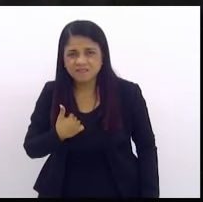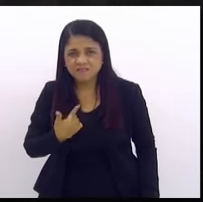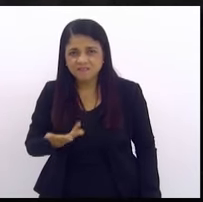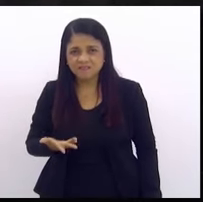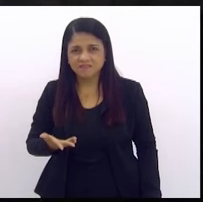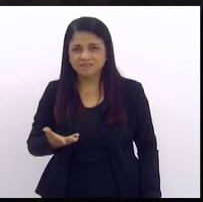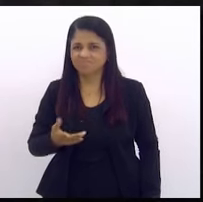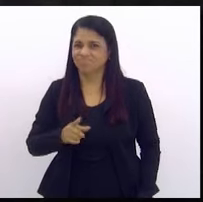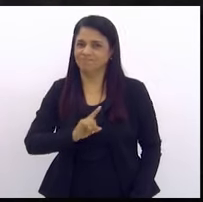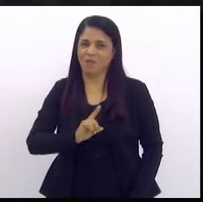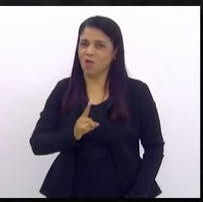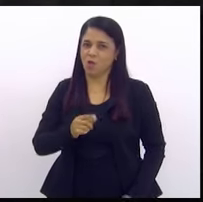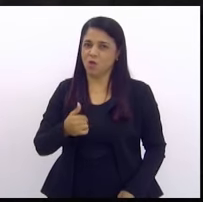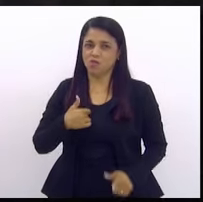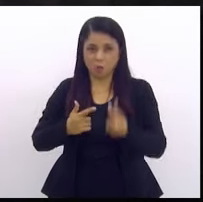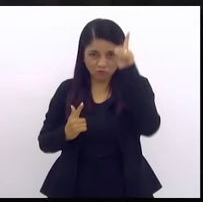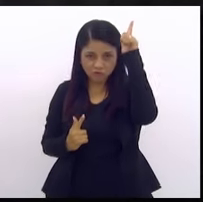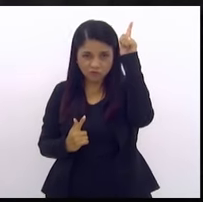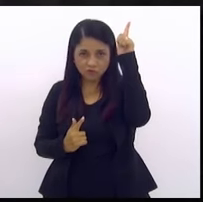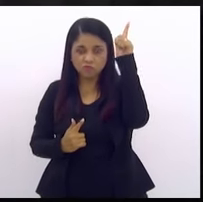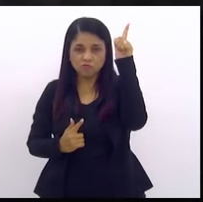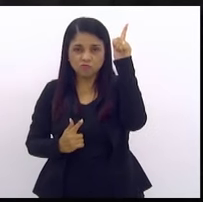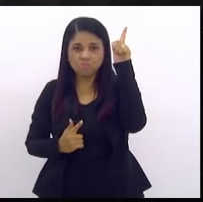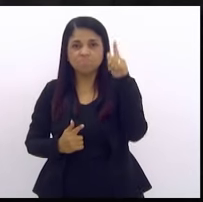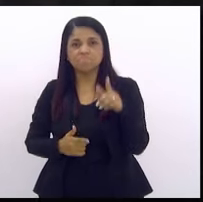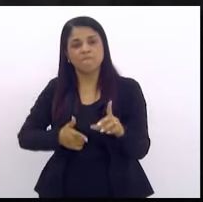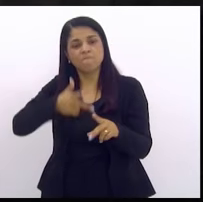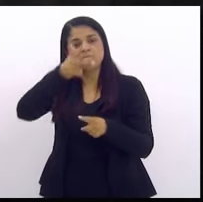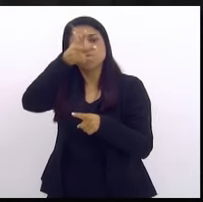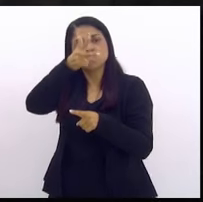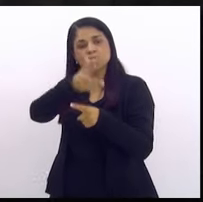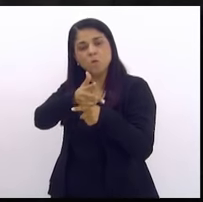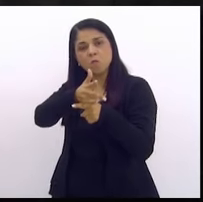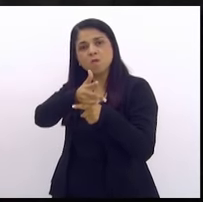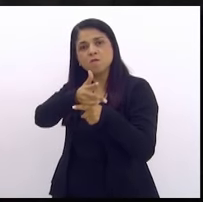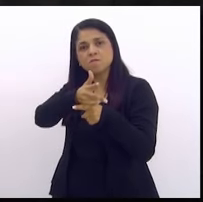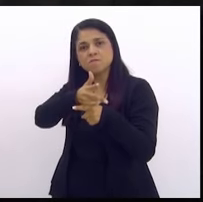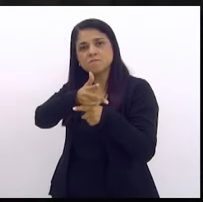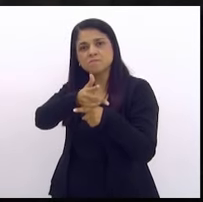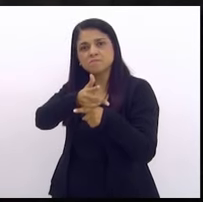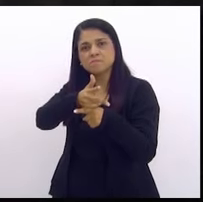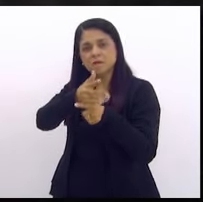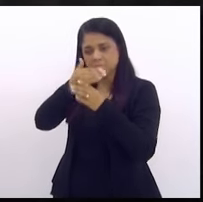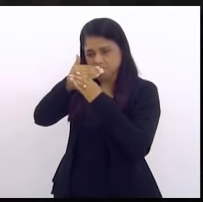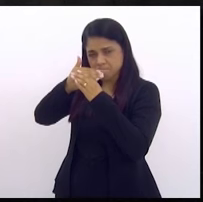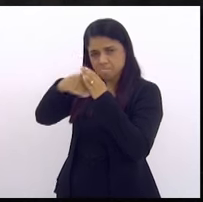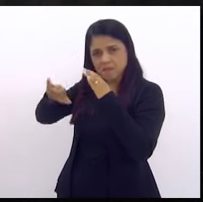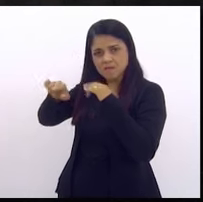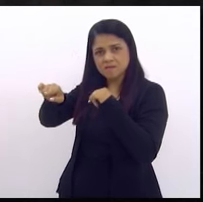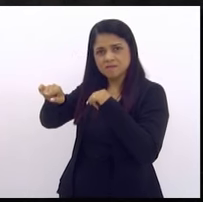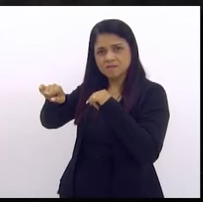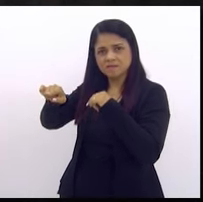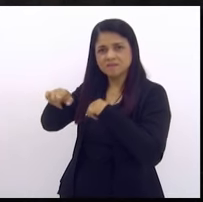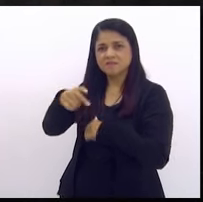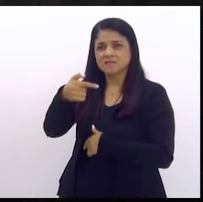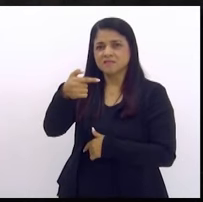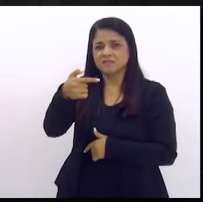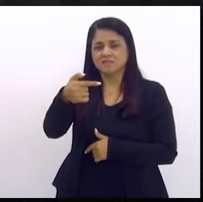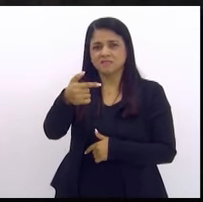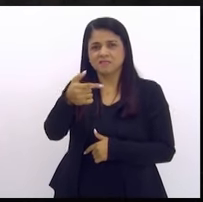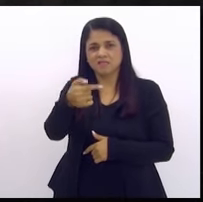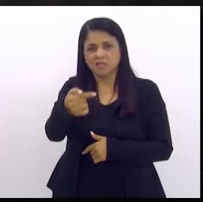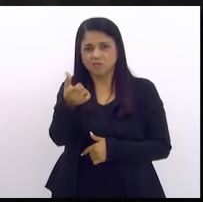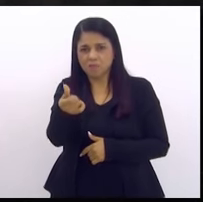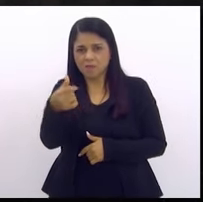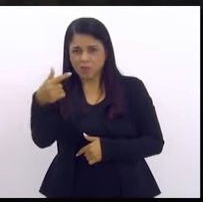Está com fuzil, está ostentando, filma. Manda para uma central, o sniper está ali, 762, irmão, não tem história. Se tiver